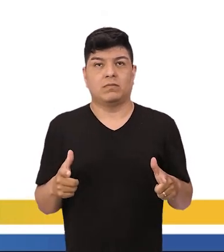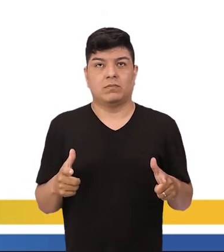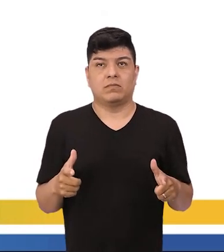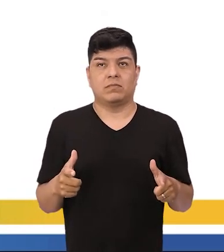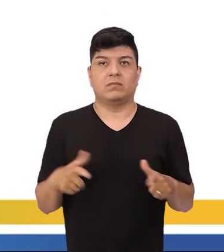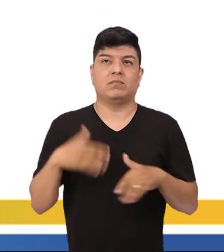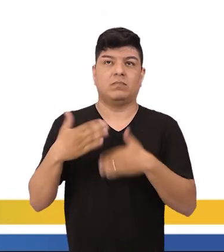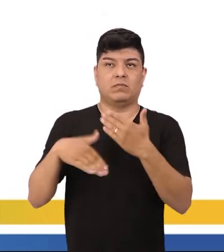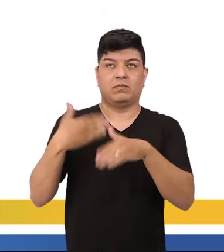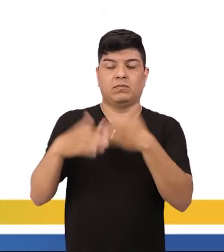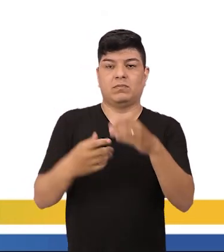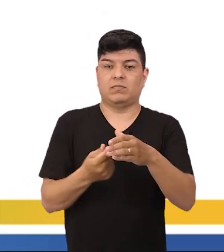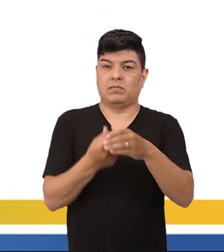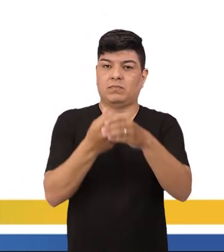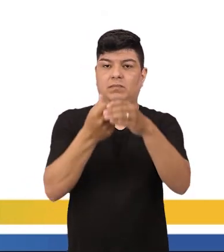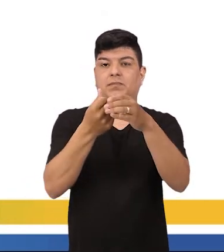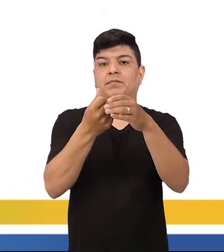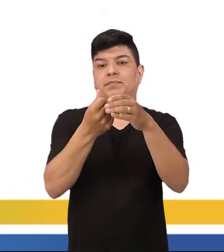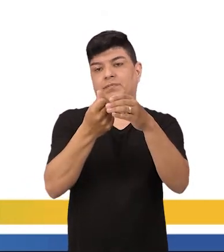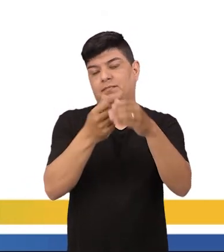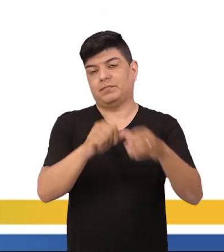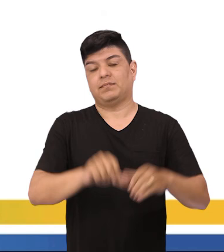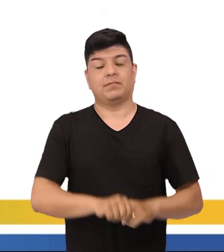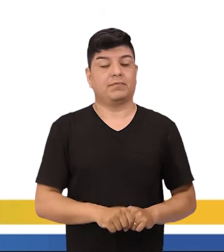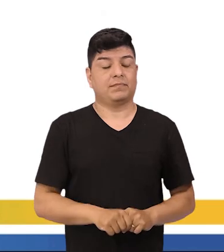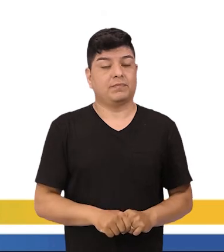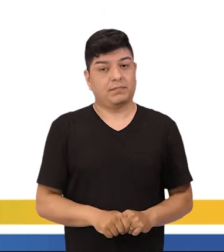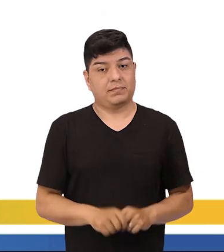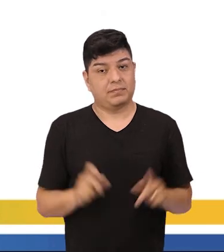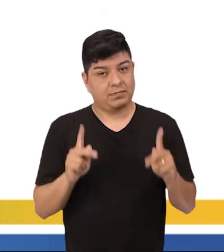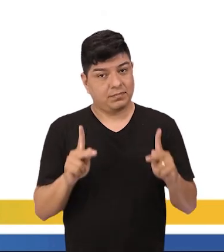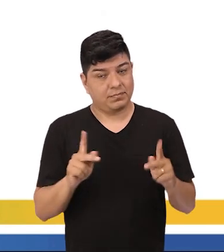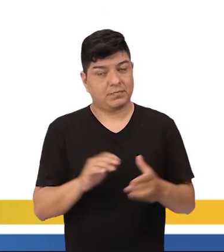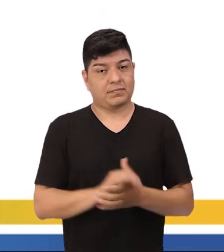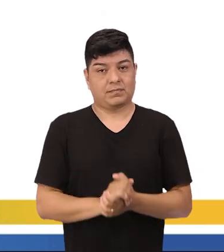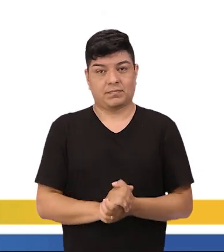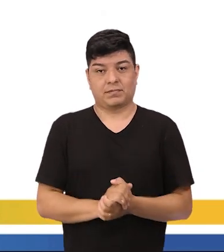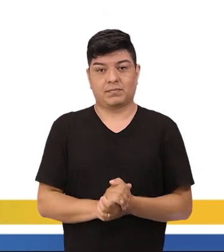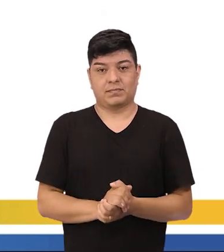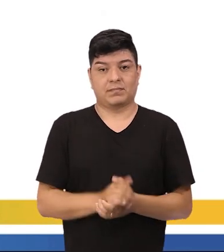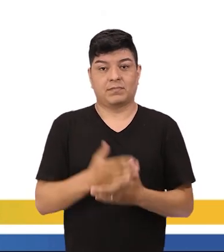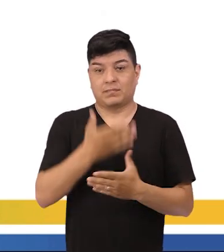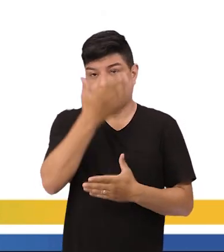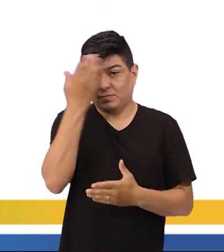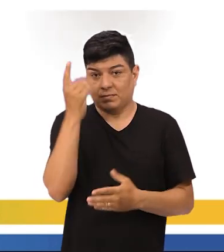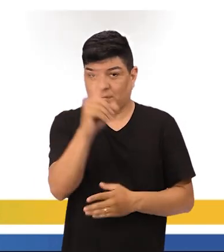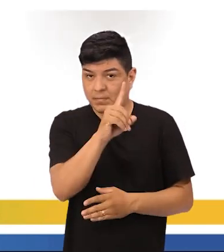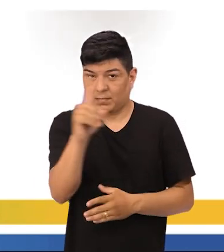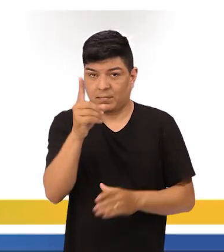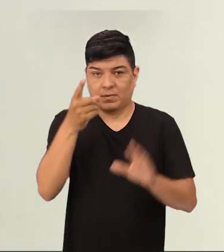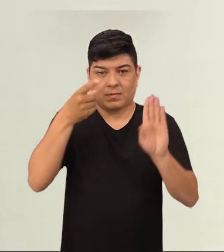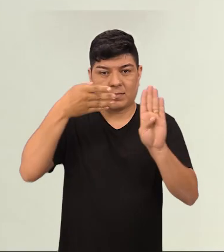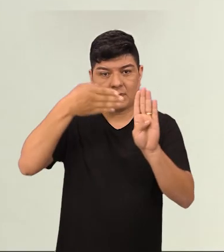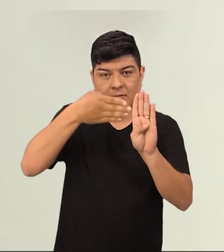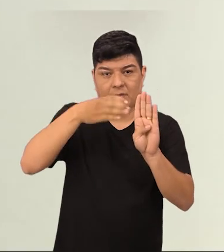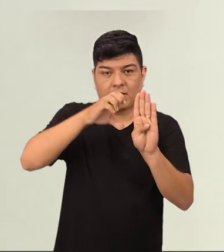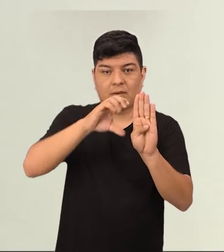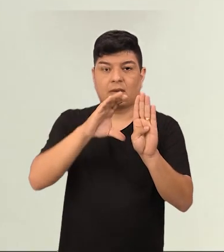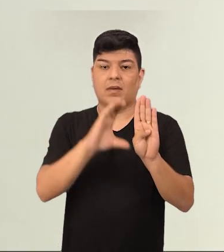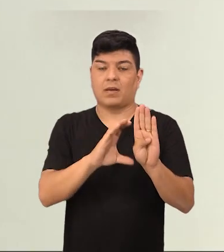da burguesia e no desenvolvimento, então, do capitalismo. Ok, pessoal? Então, não esqueçam de acessar a nossa